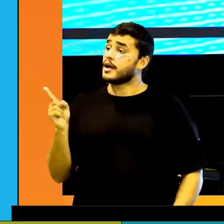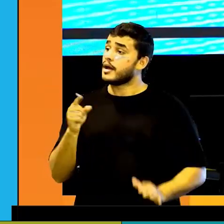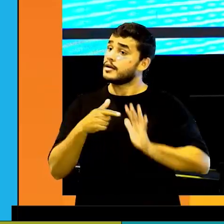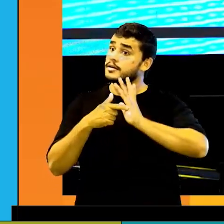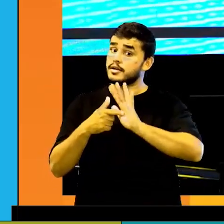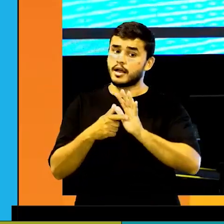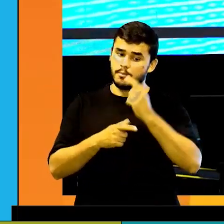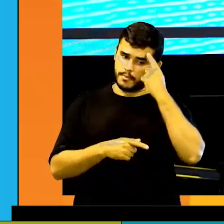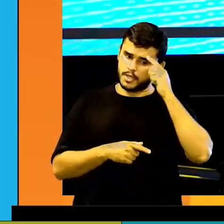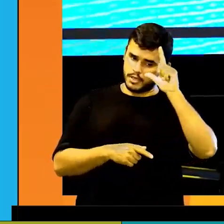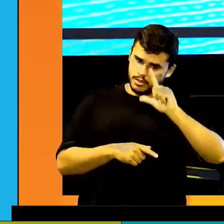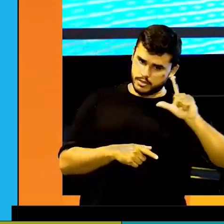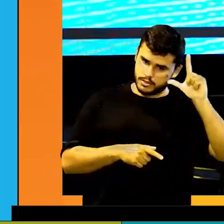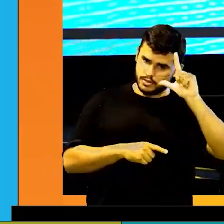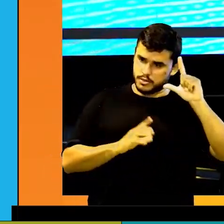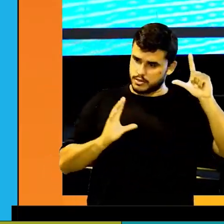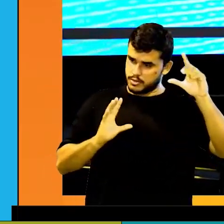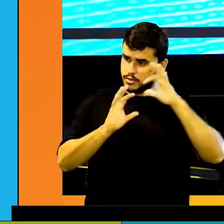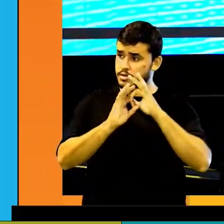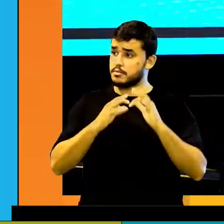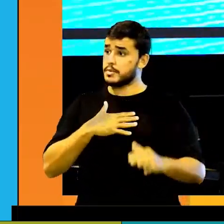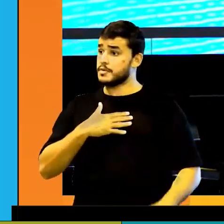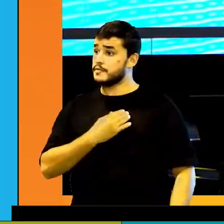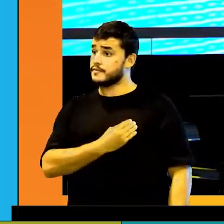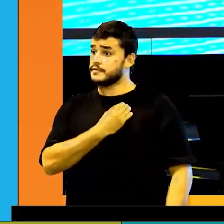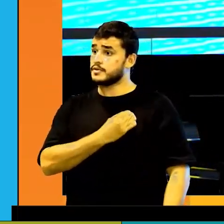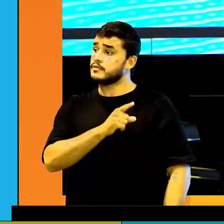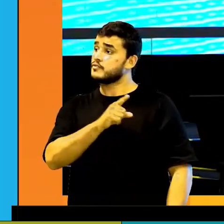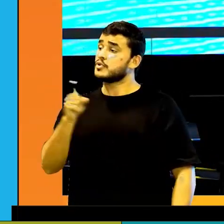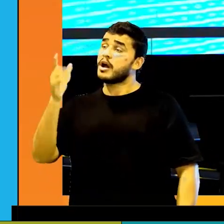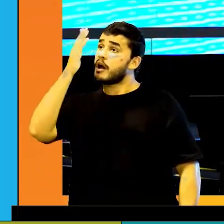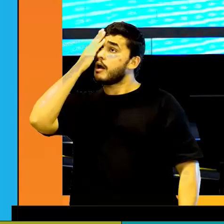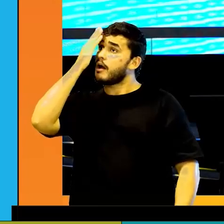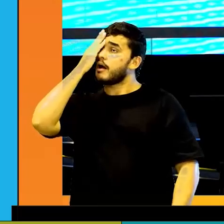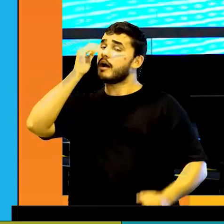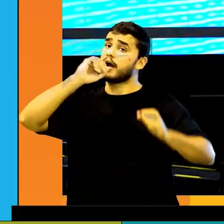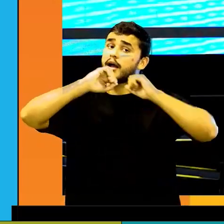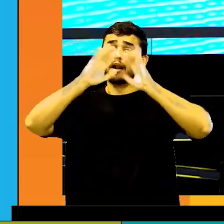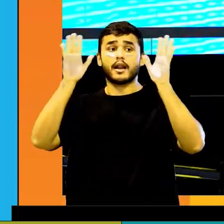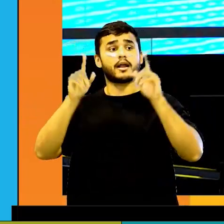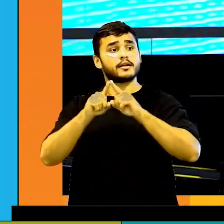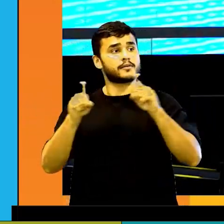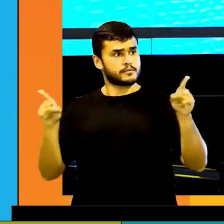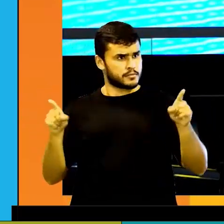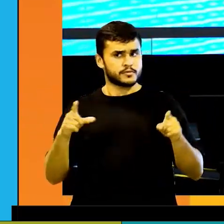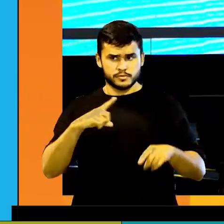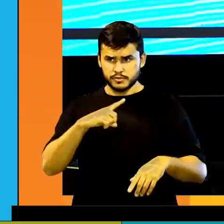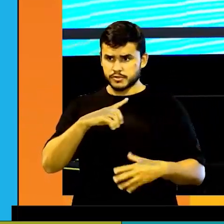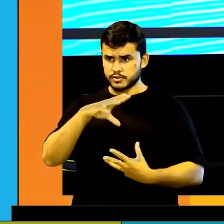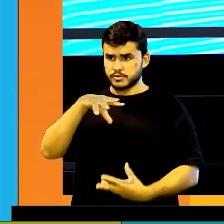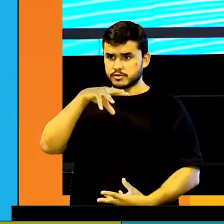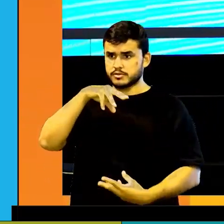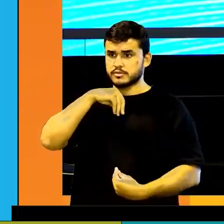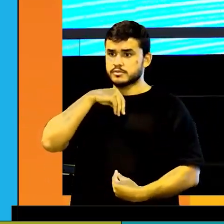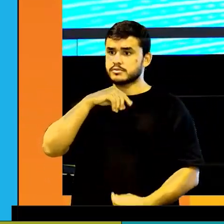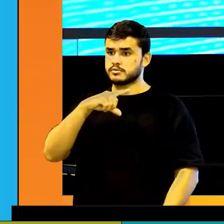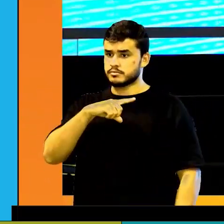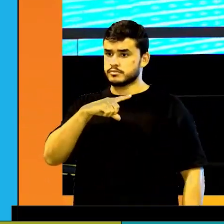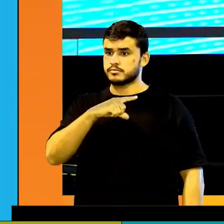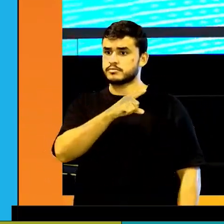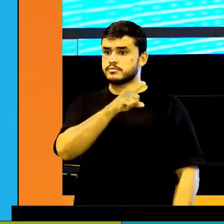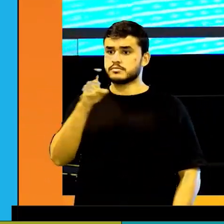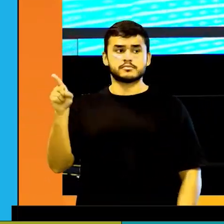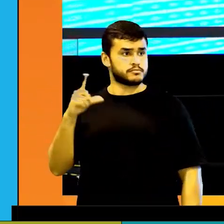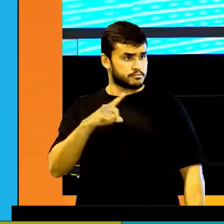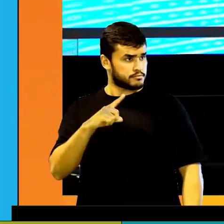produção artística com a nossa vida, com a nossa espiritualidade, com quem tem alma. Vocês têm alma? Vocês têm alma,